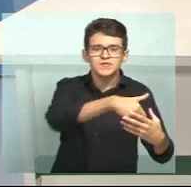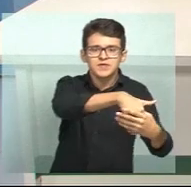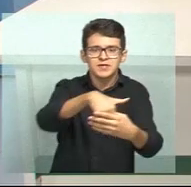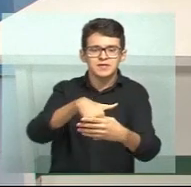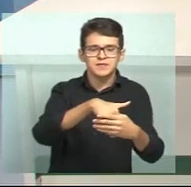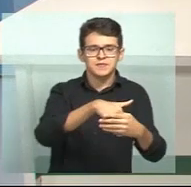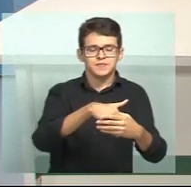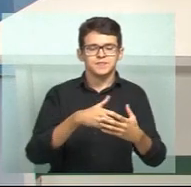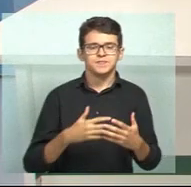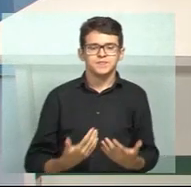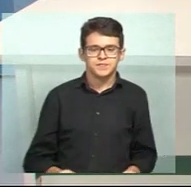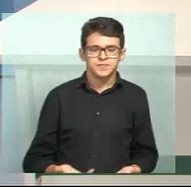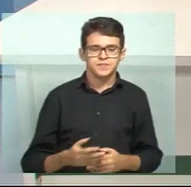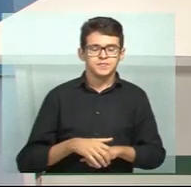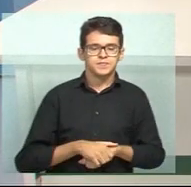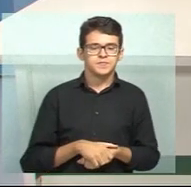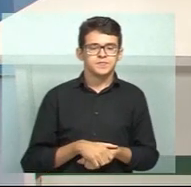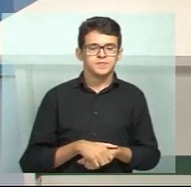O que